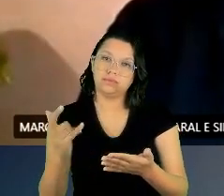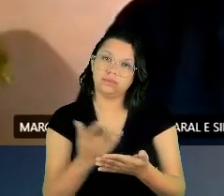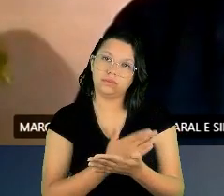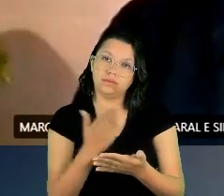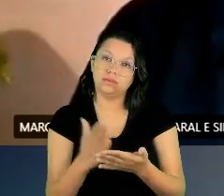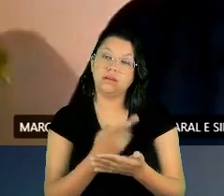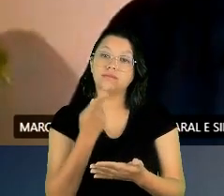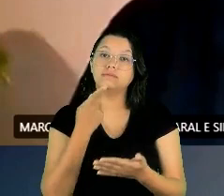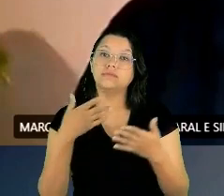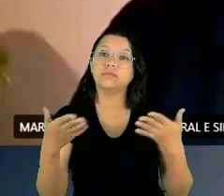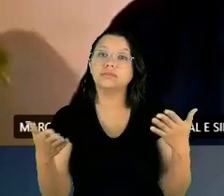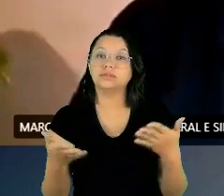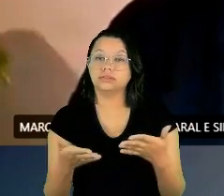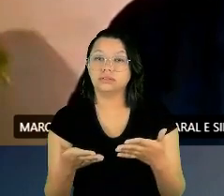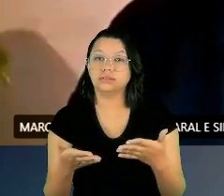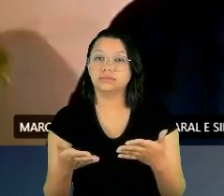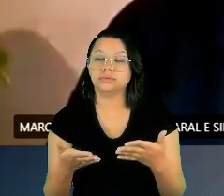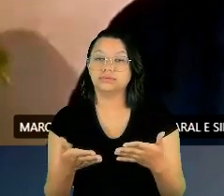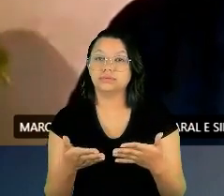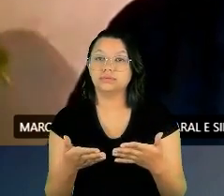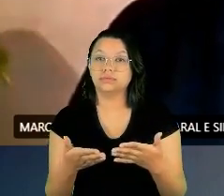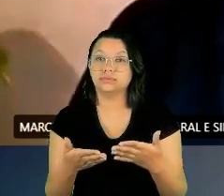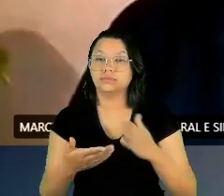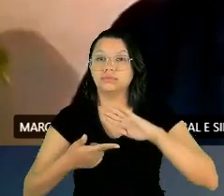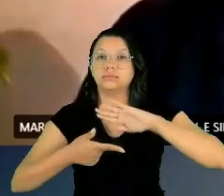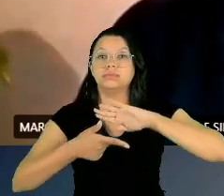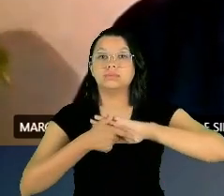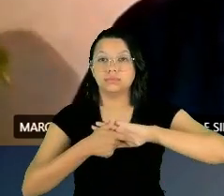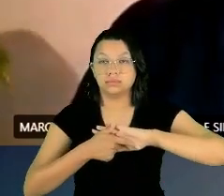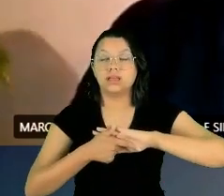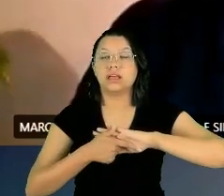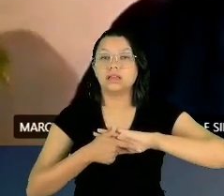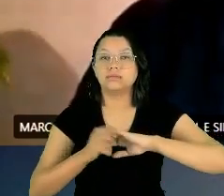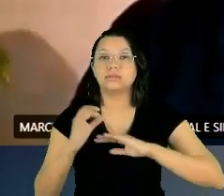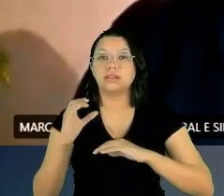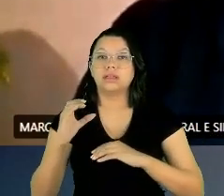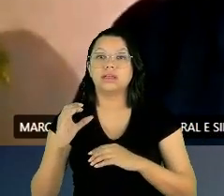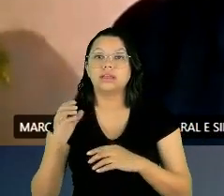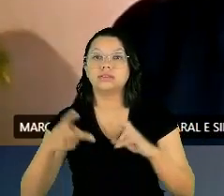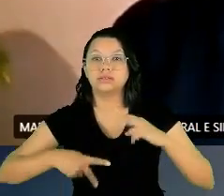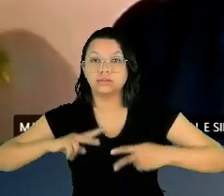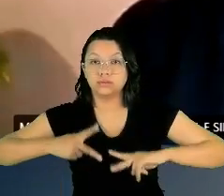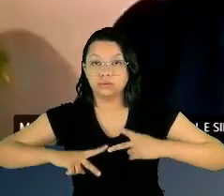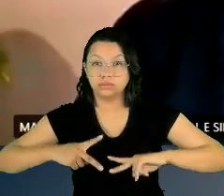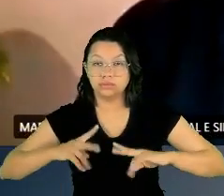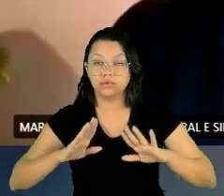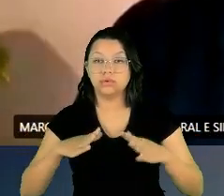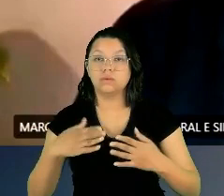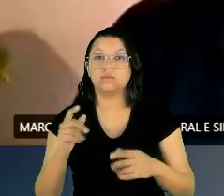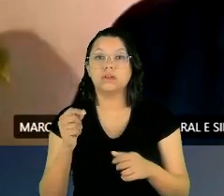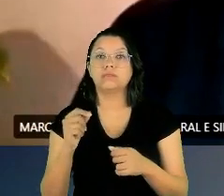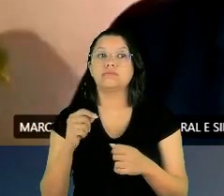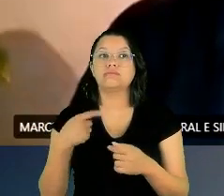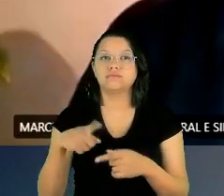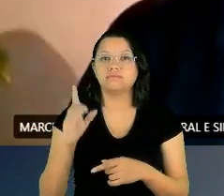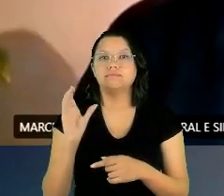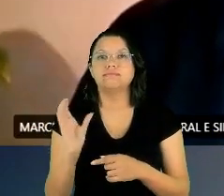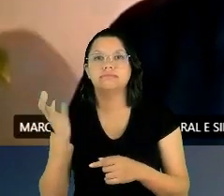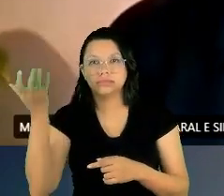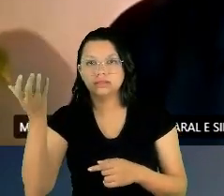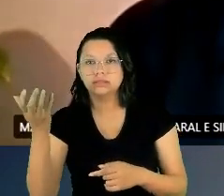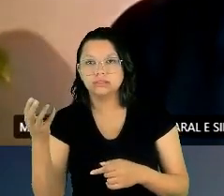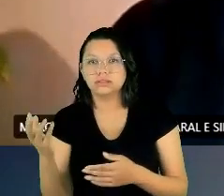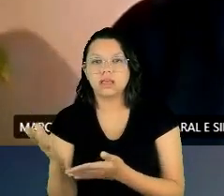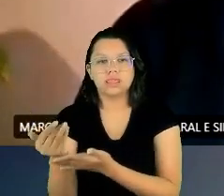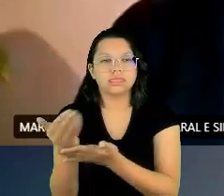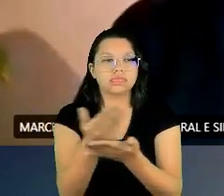ele escreveu um livro falando do papel da ocitocina na tomada de decisão, reunindo